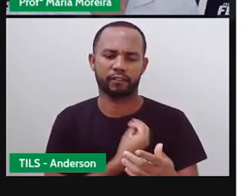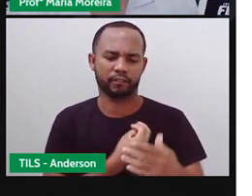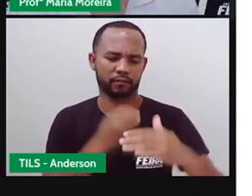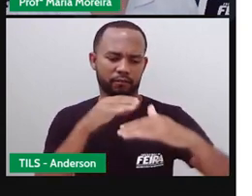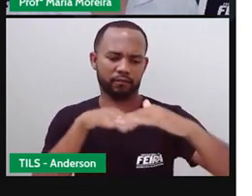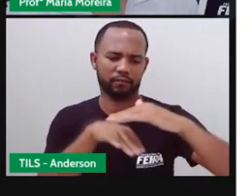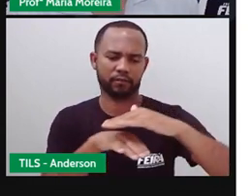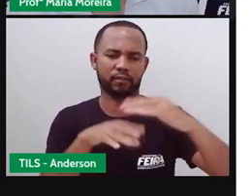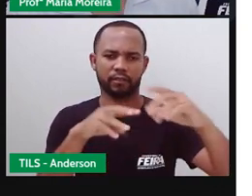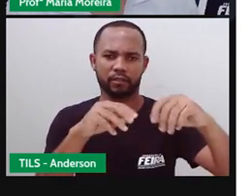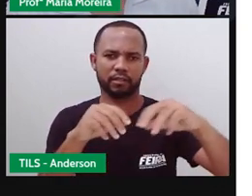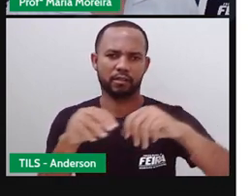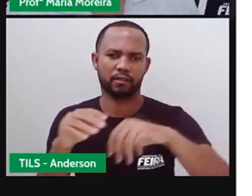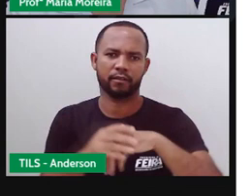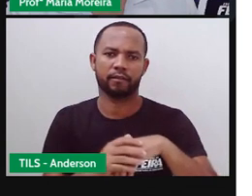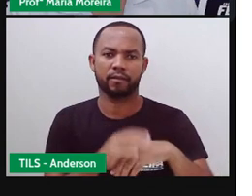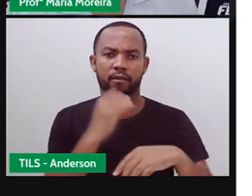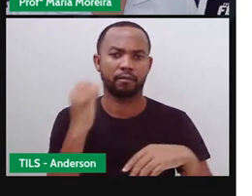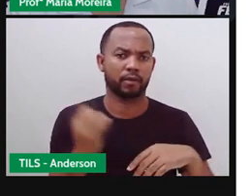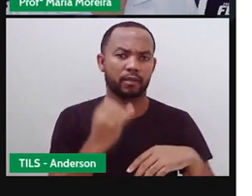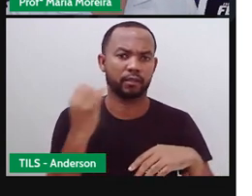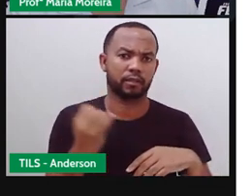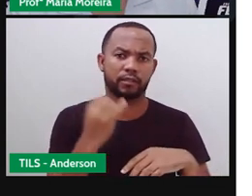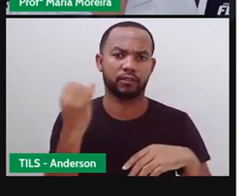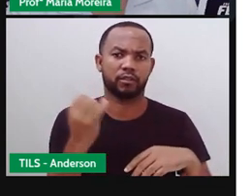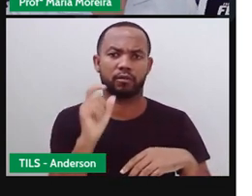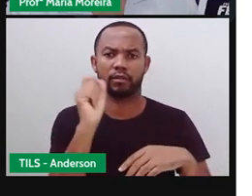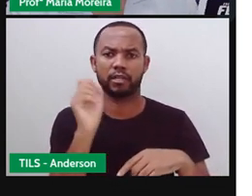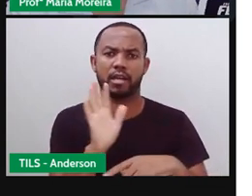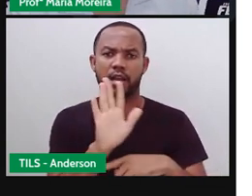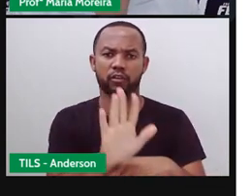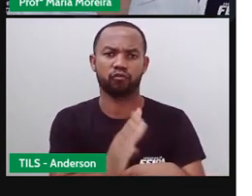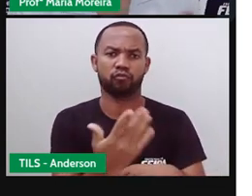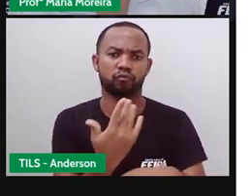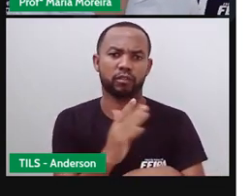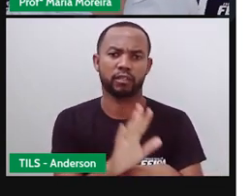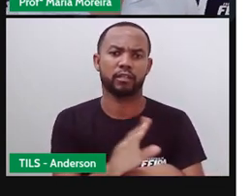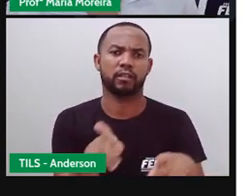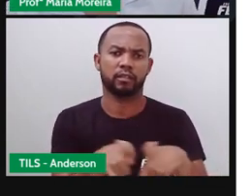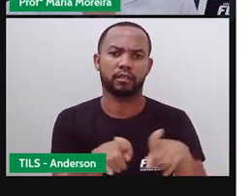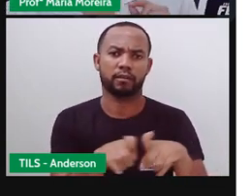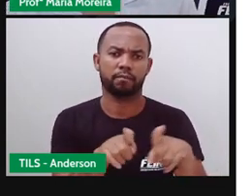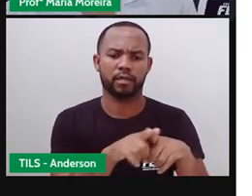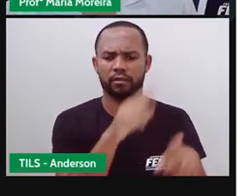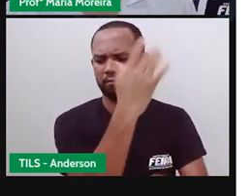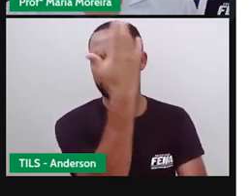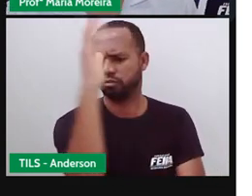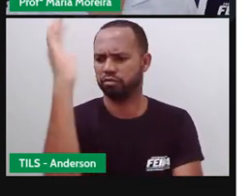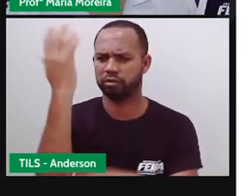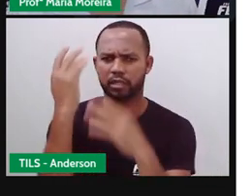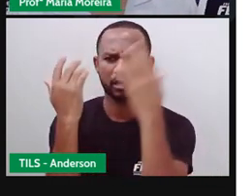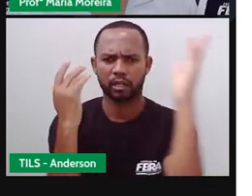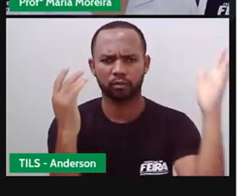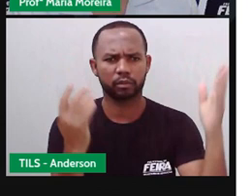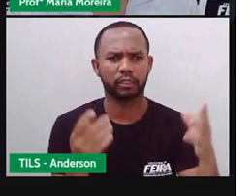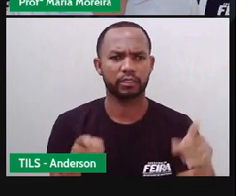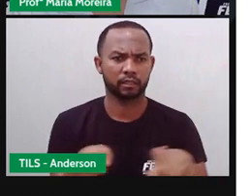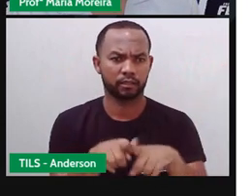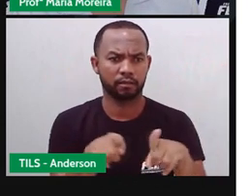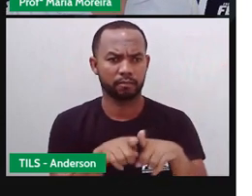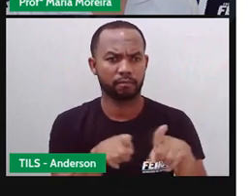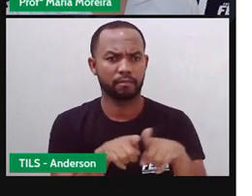elas possui importância para o meio ambiente e contribuem significativamente para a